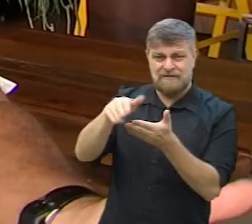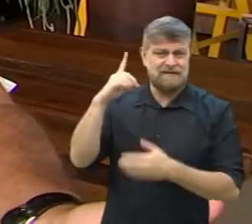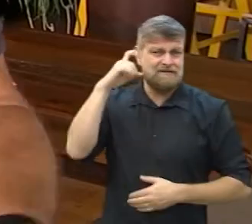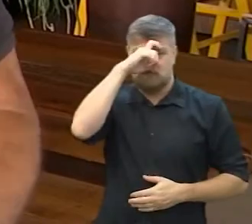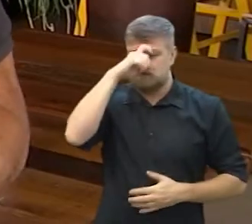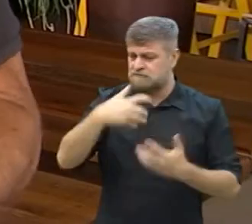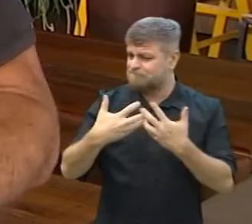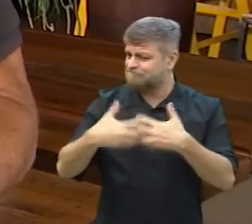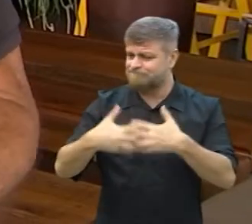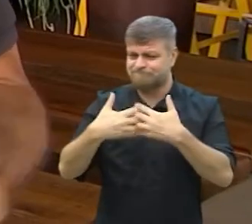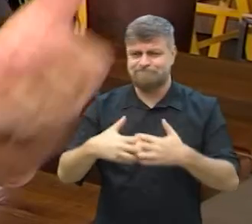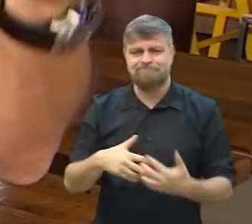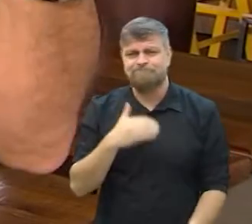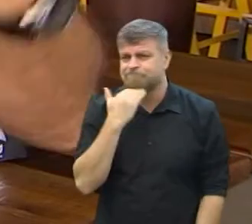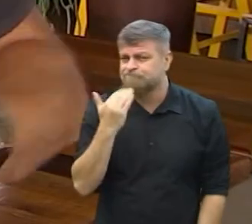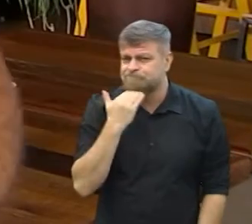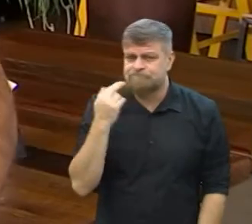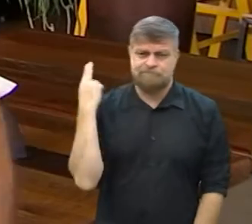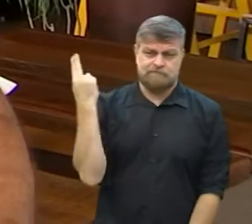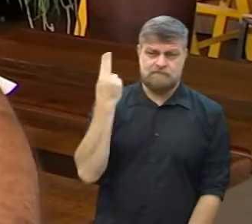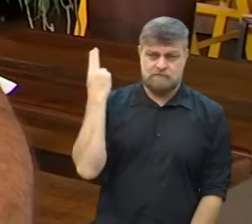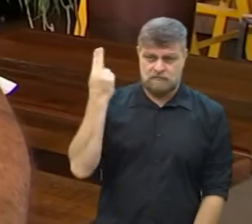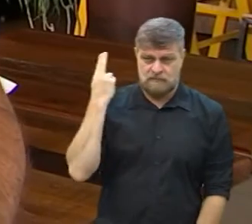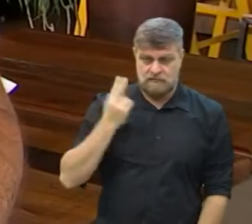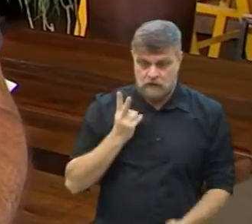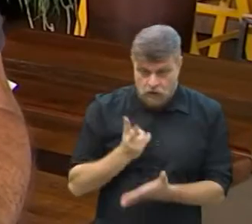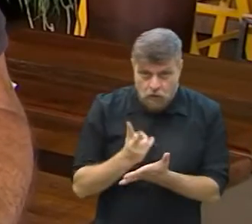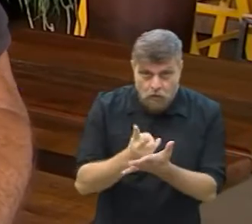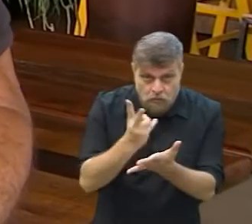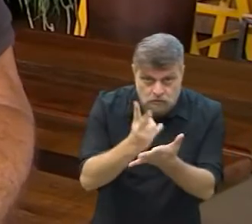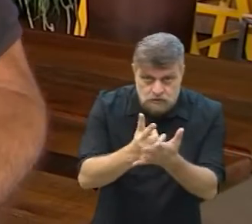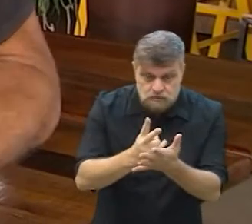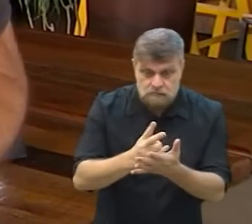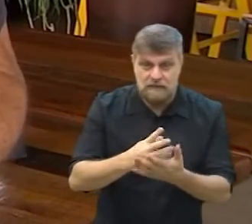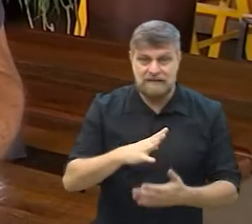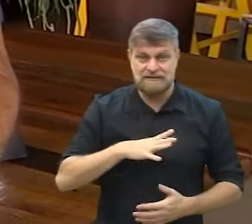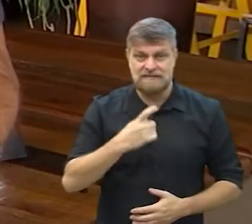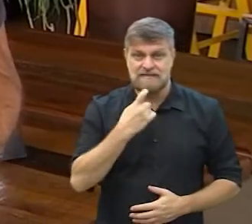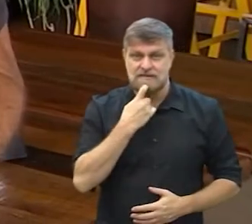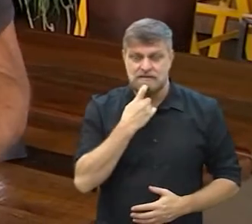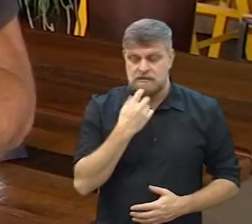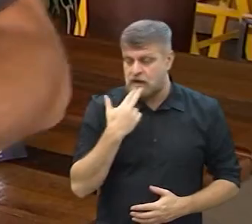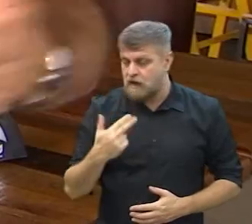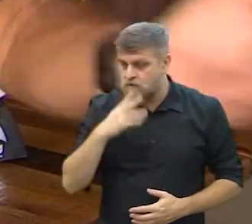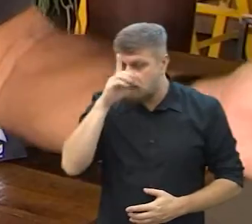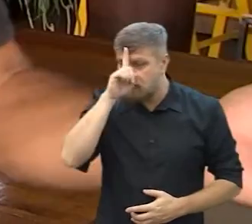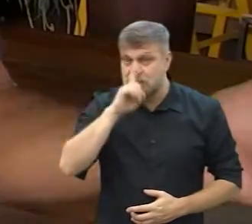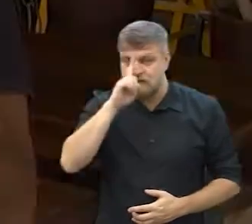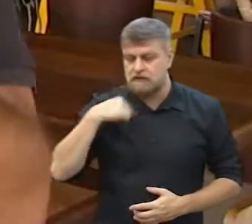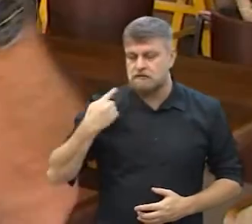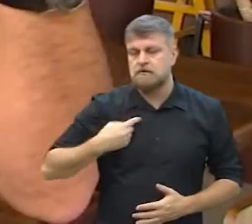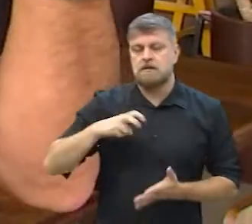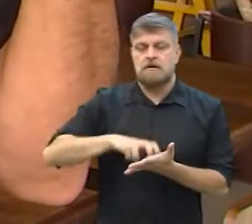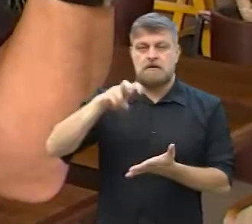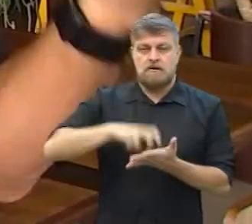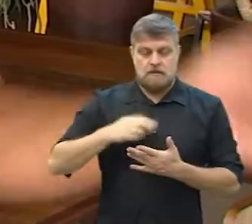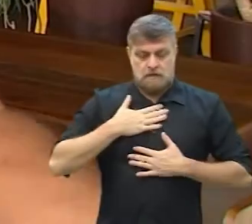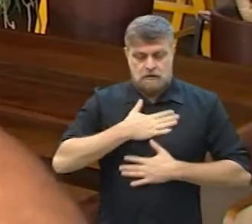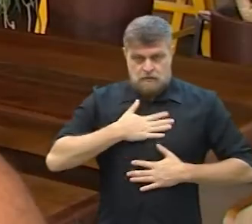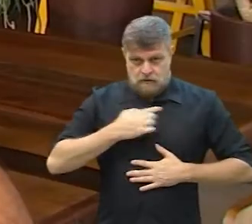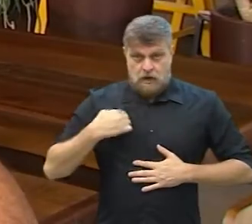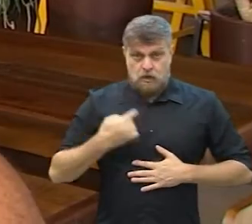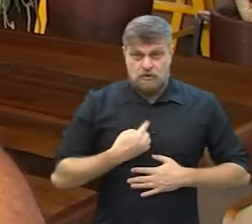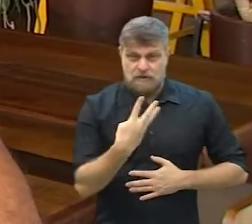muito difícil manter. Então, essa manutenção na fase amarela é recebida com comemoração. Nós estamos